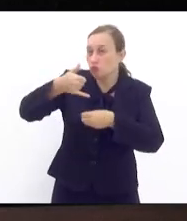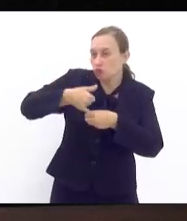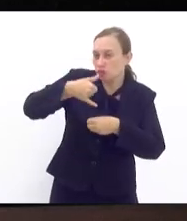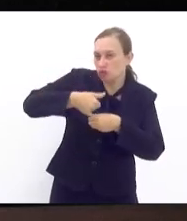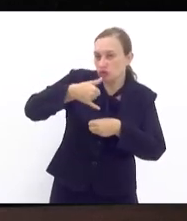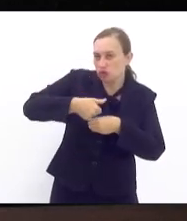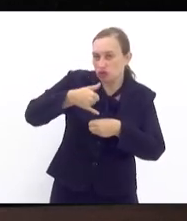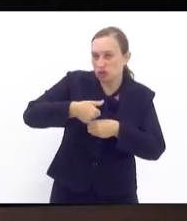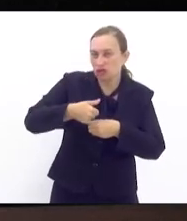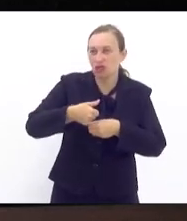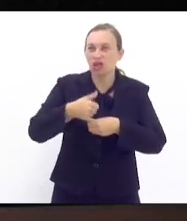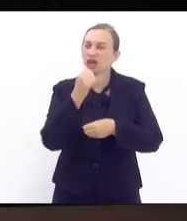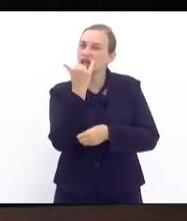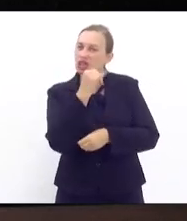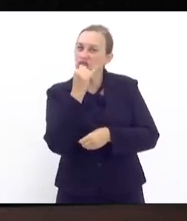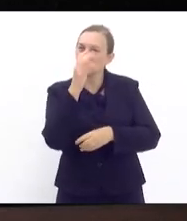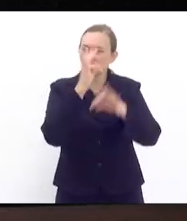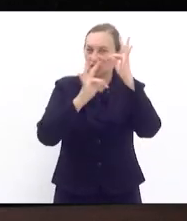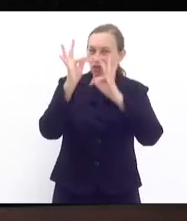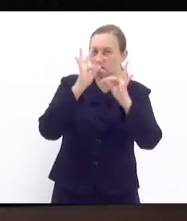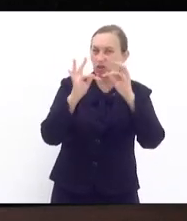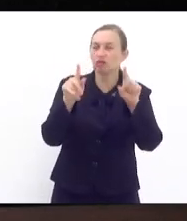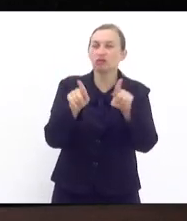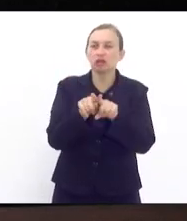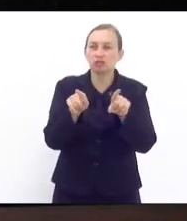e telecomunicações, mas também